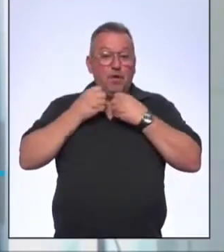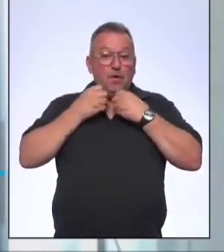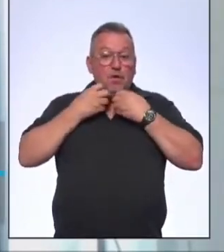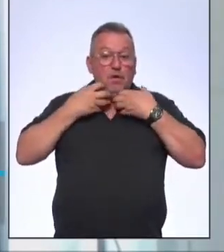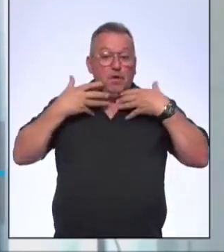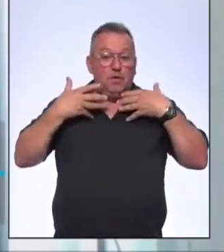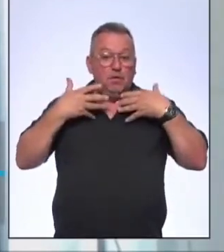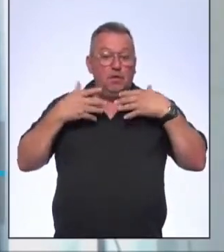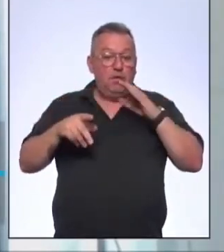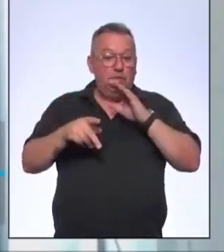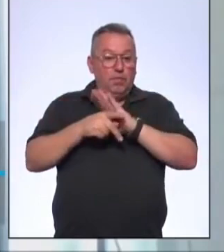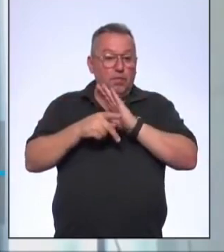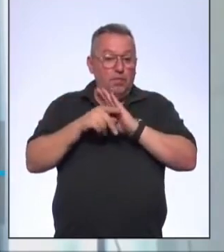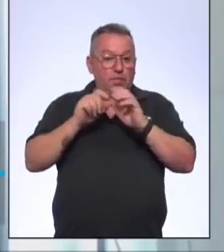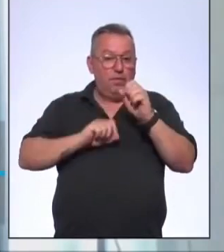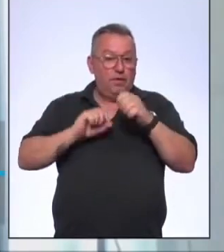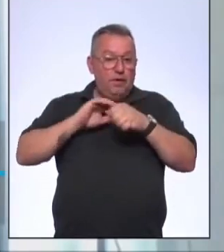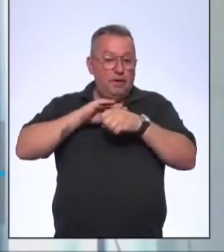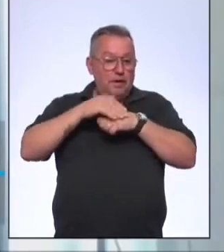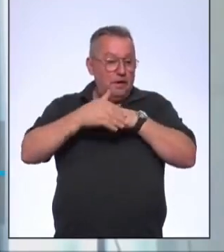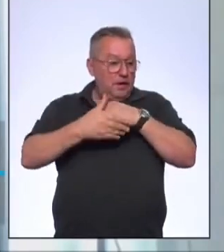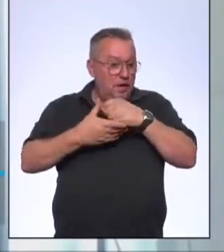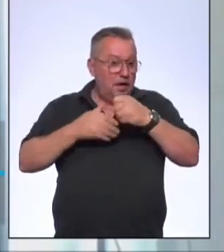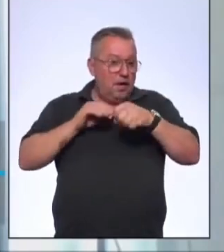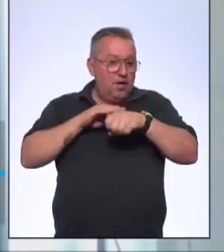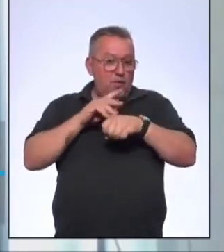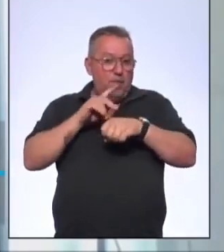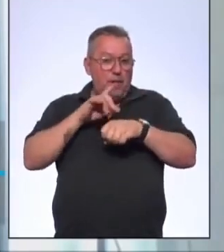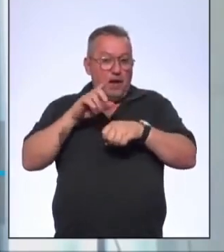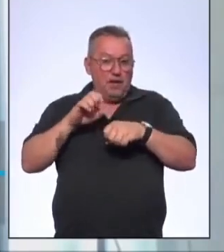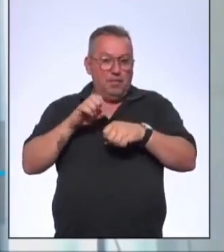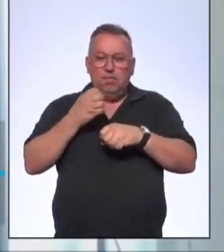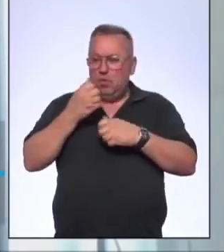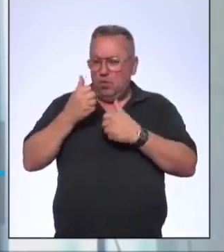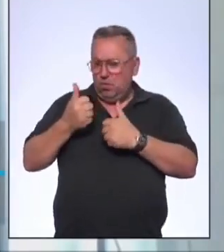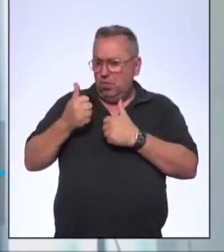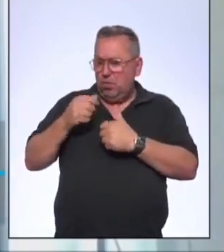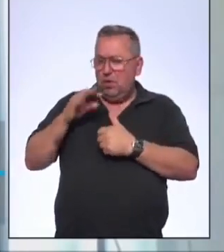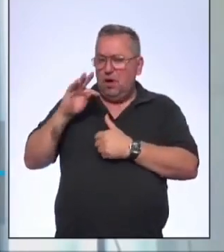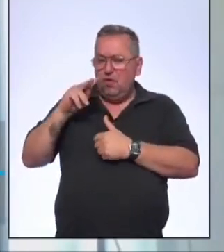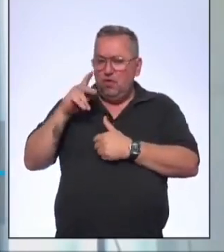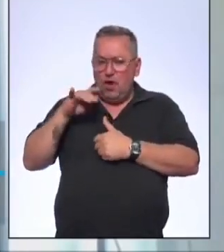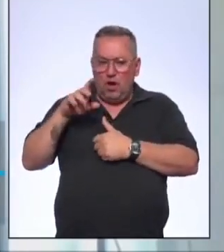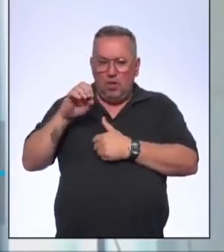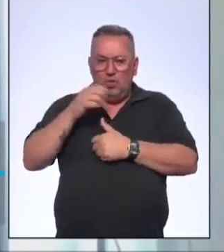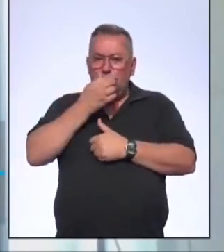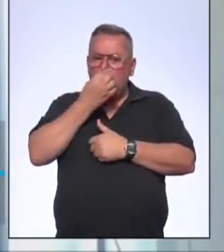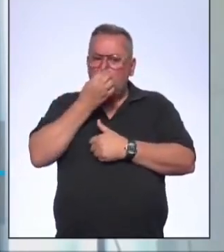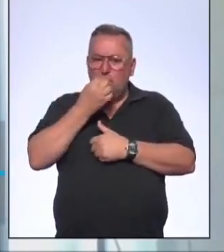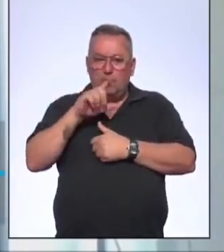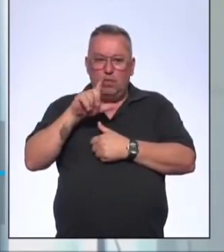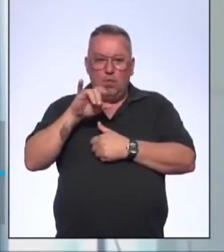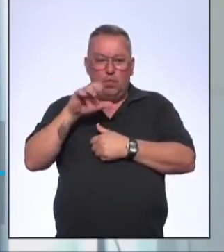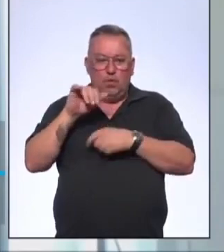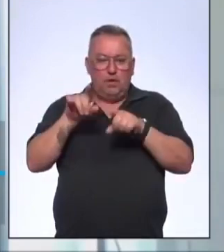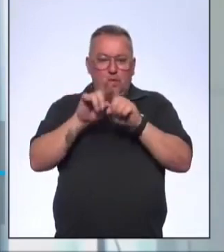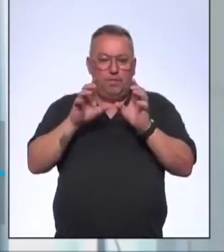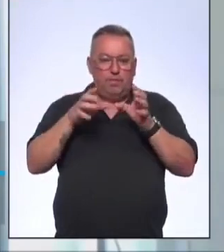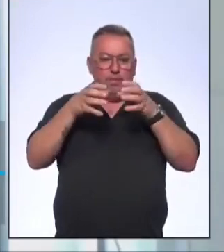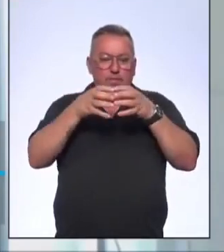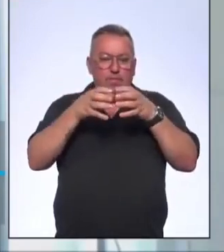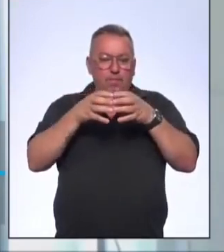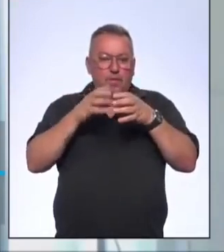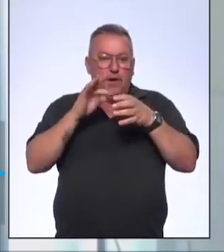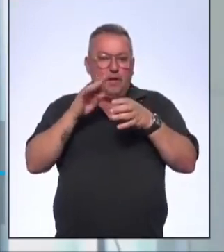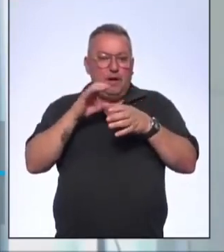órgão constituído de tecido epitelial. Tiago, muito boa, Tiago. O Isaac escreveu conjunto de